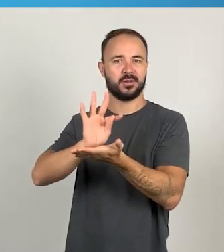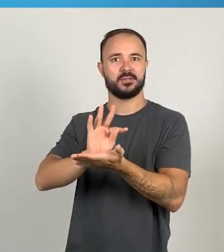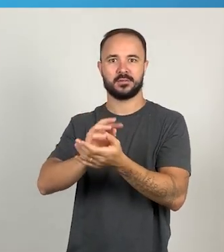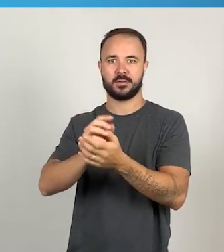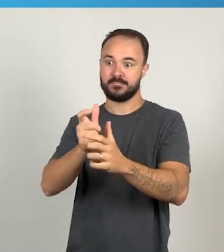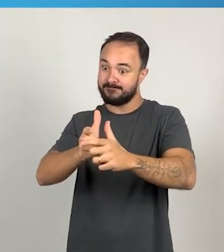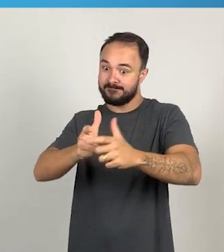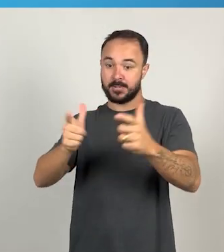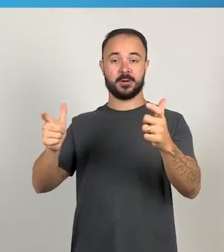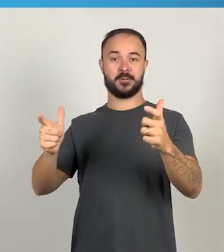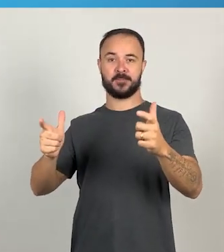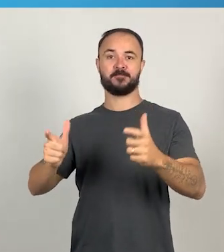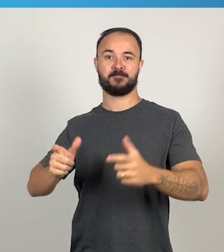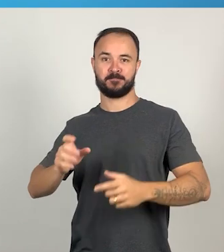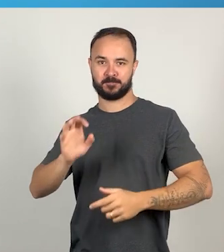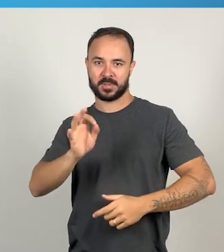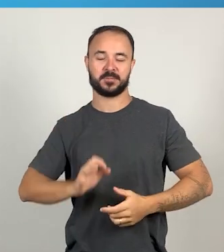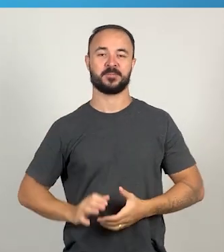caça, né, e de pesca também.